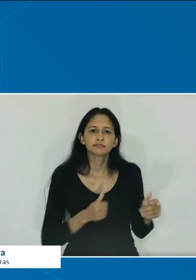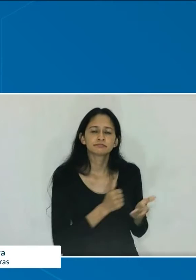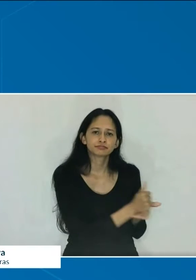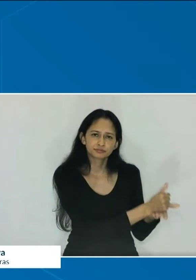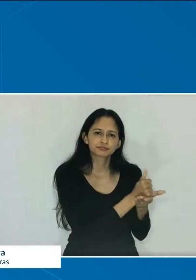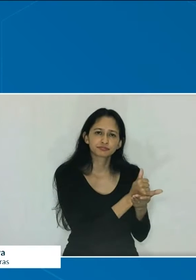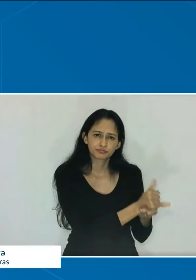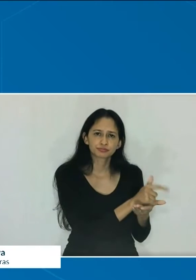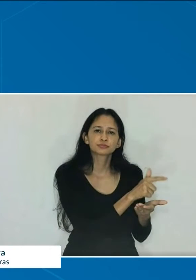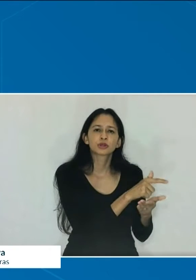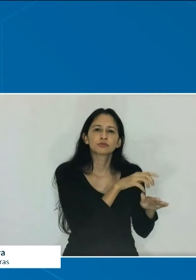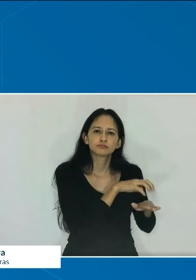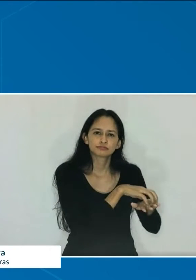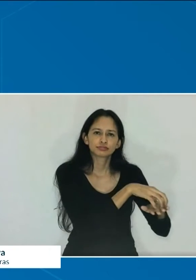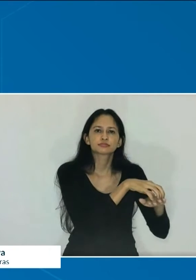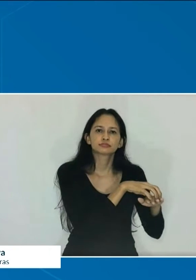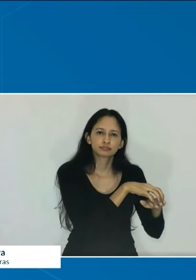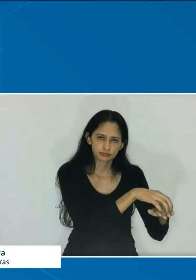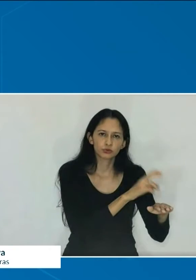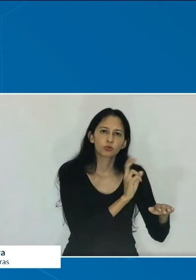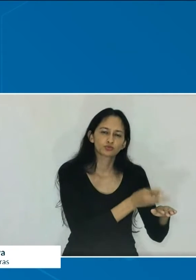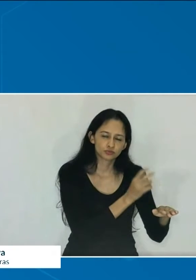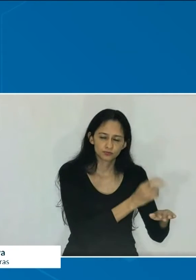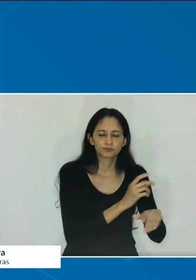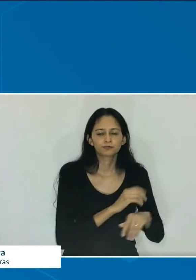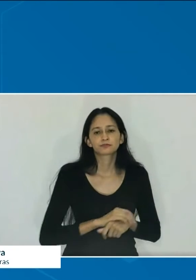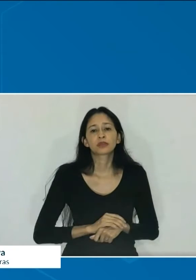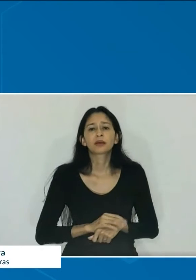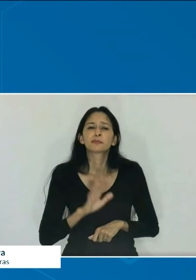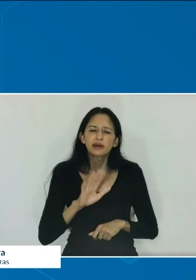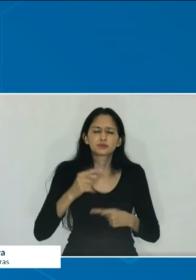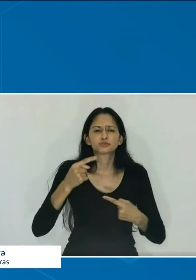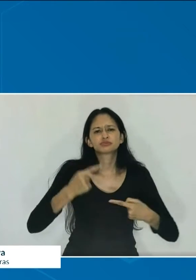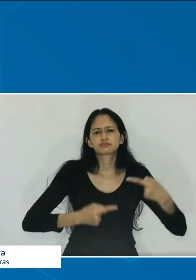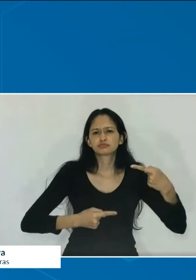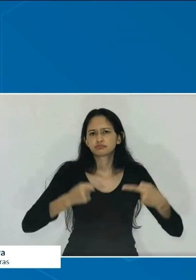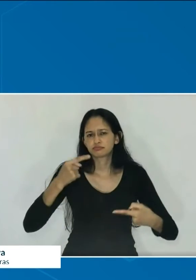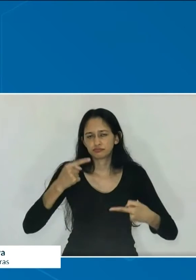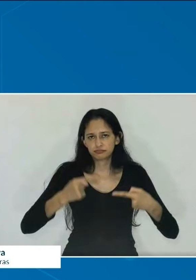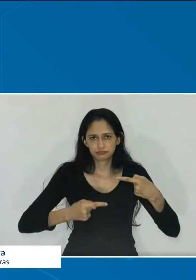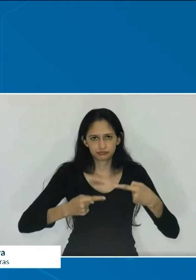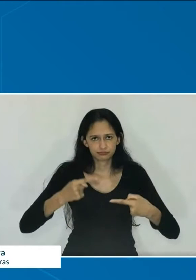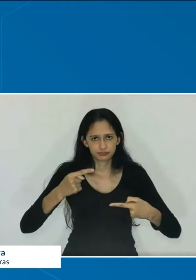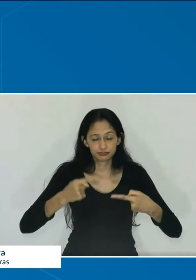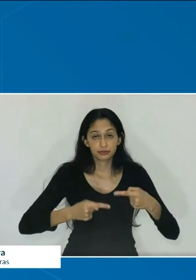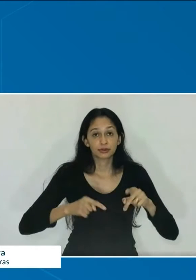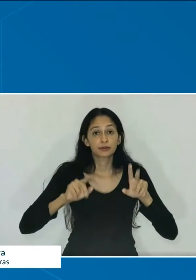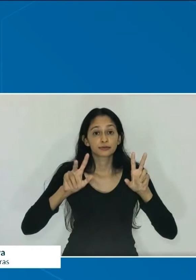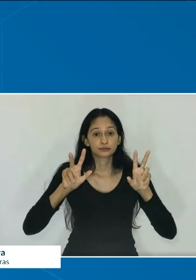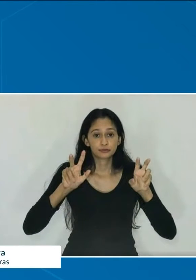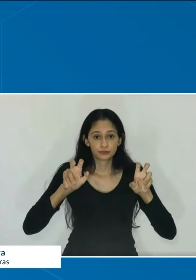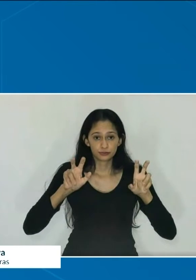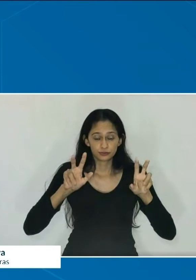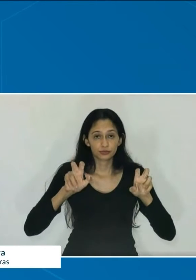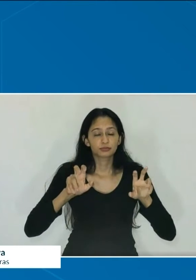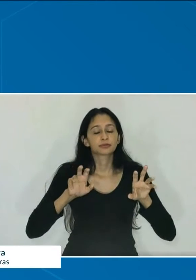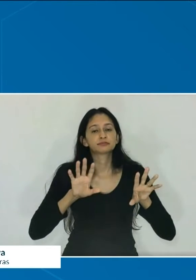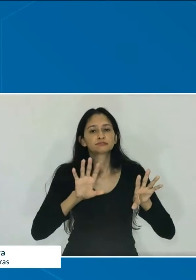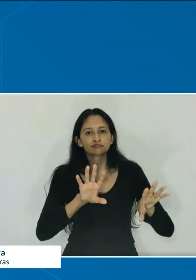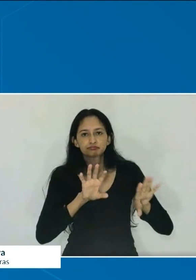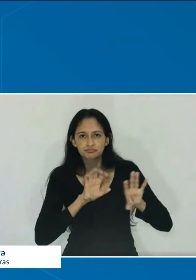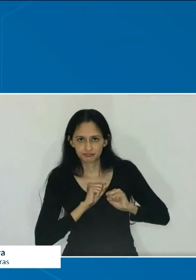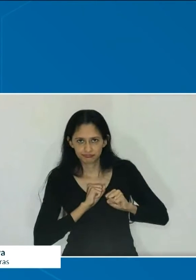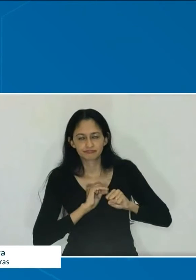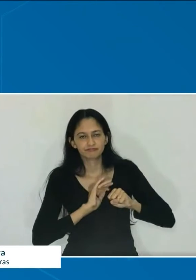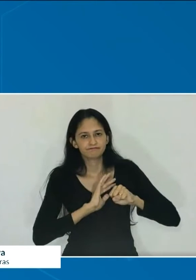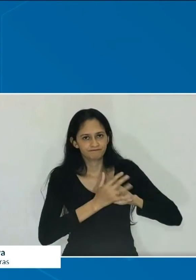né, e utilizando o transporte. Mas houve muita discussão, Marcelo, em relação à transmissão do vírus para quem usa